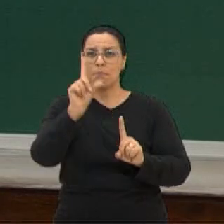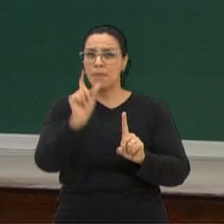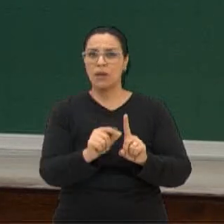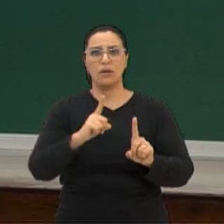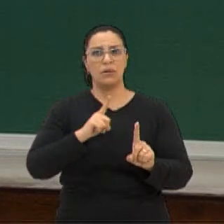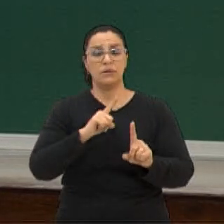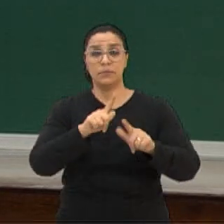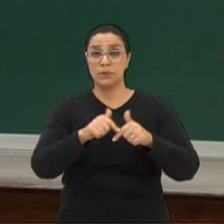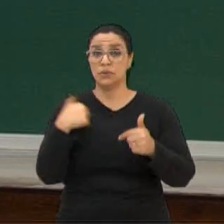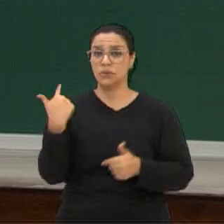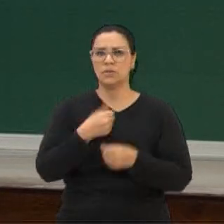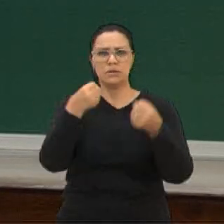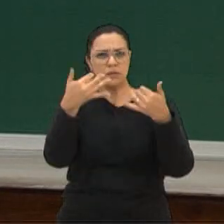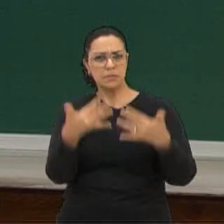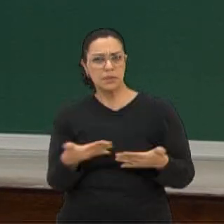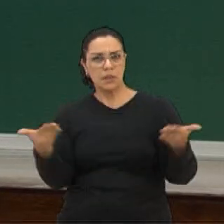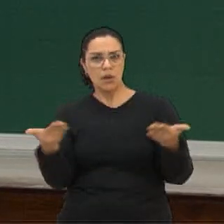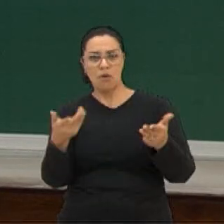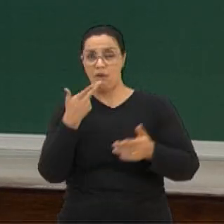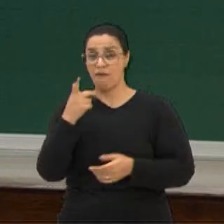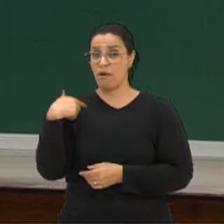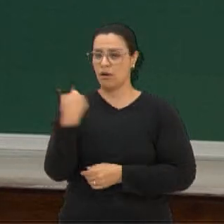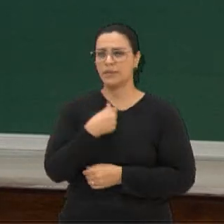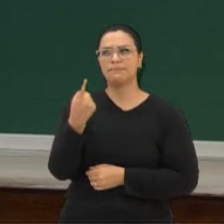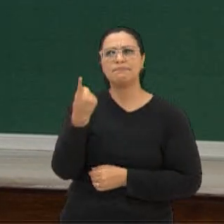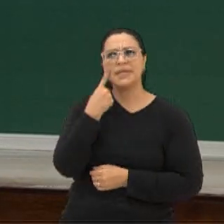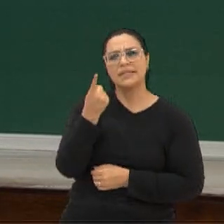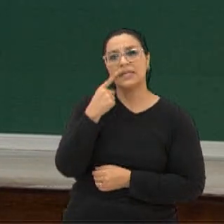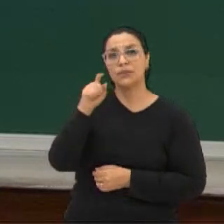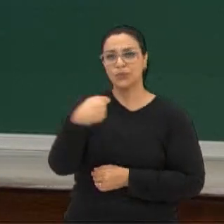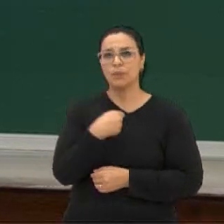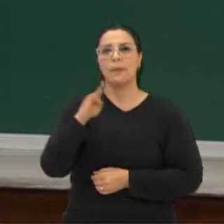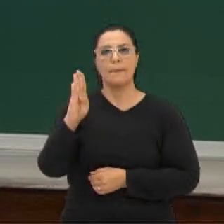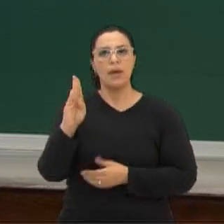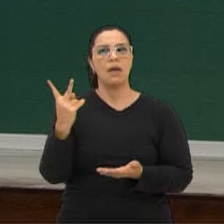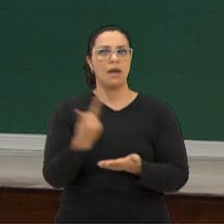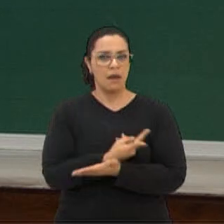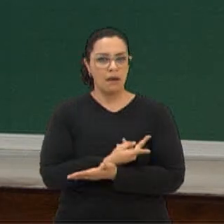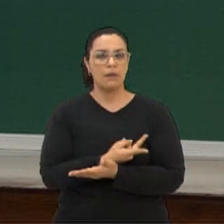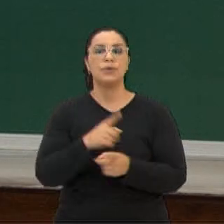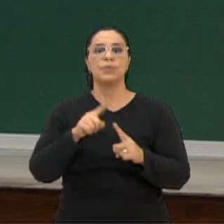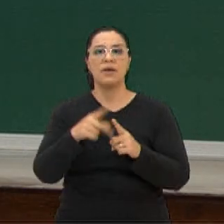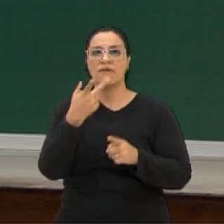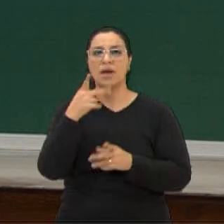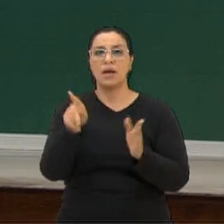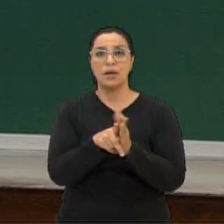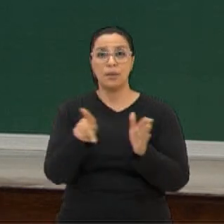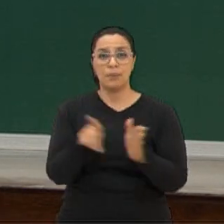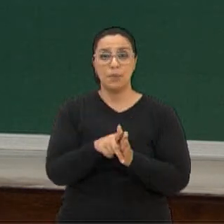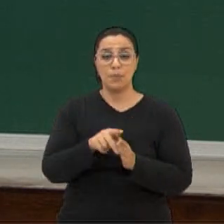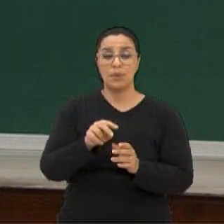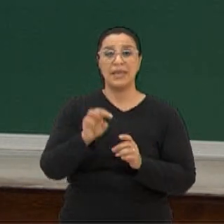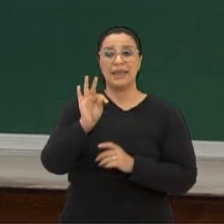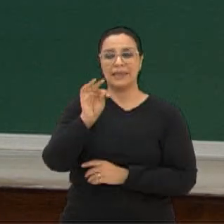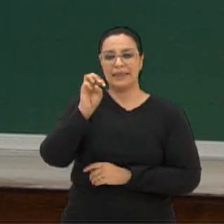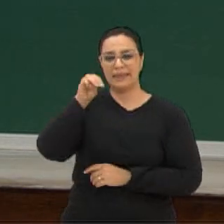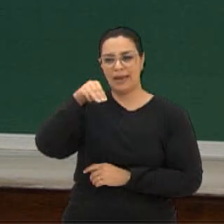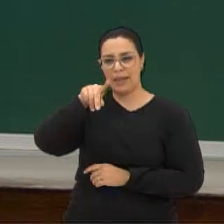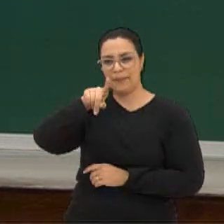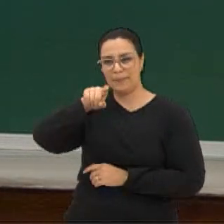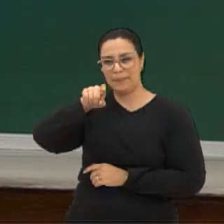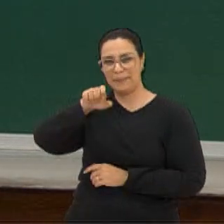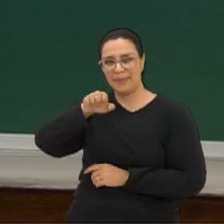planeta. Isso faz a gente perceber que essa questão está errada, porque ele está dizendo que nas áreas temperadas